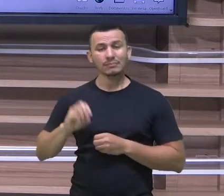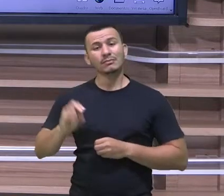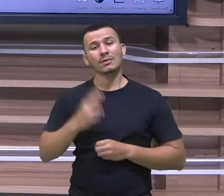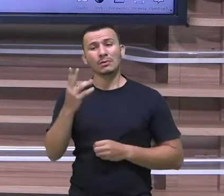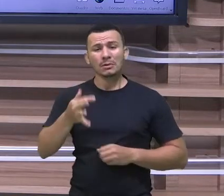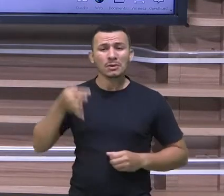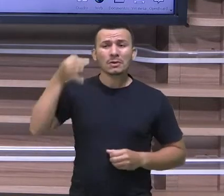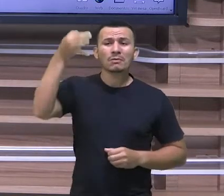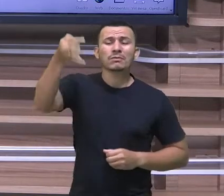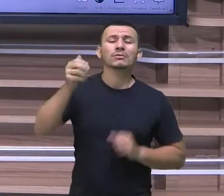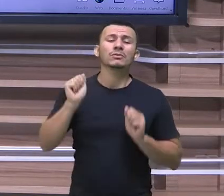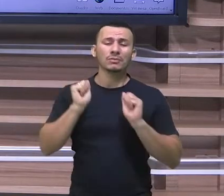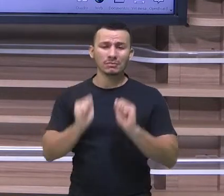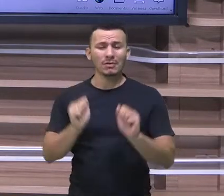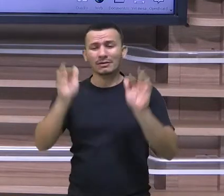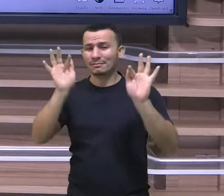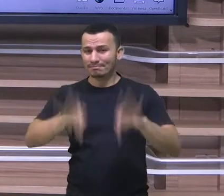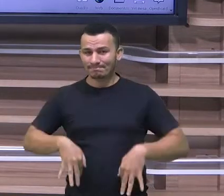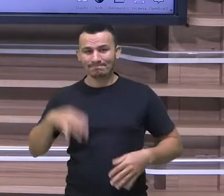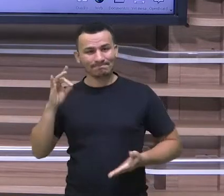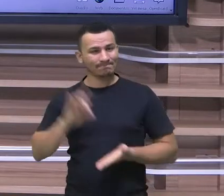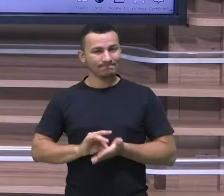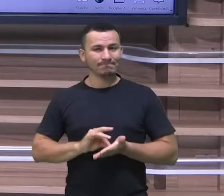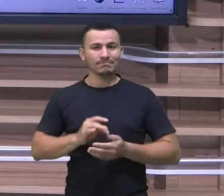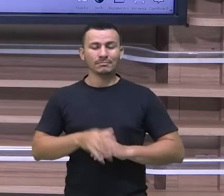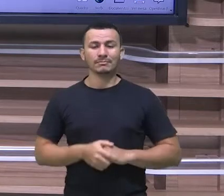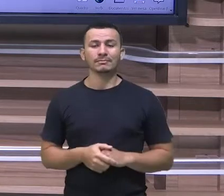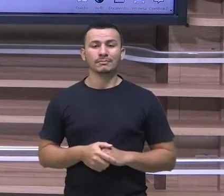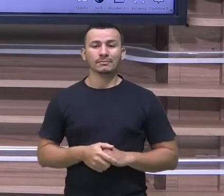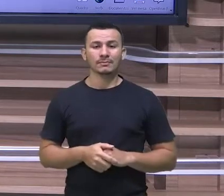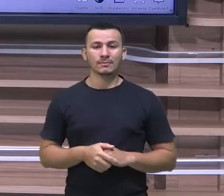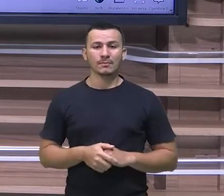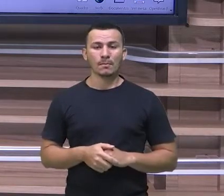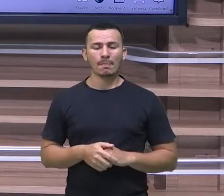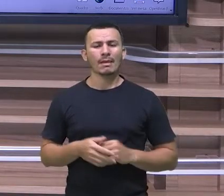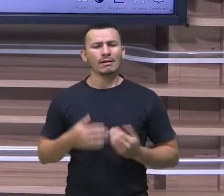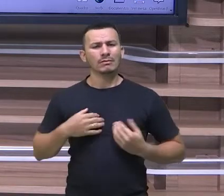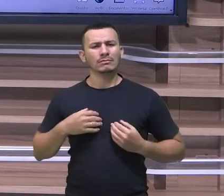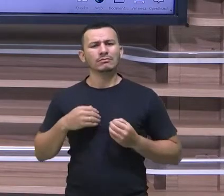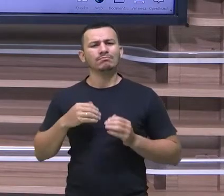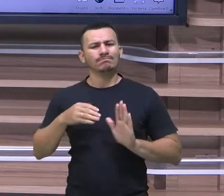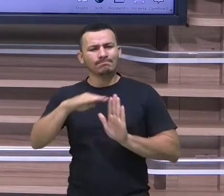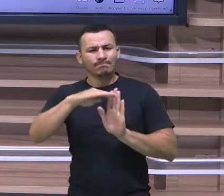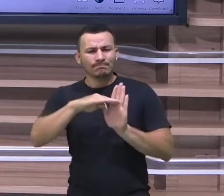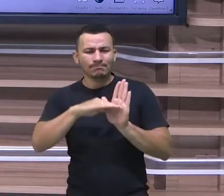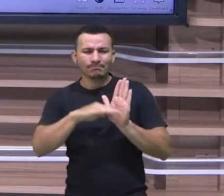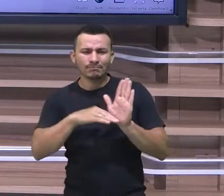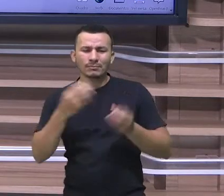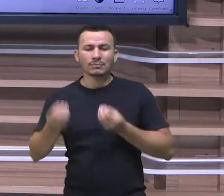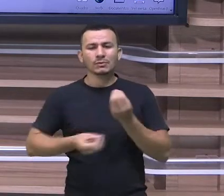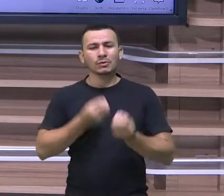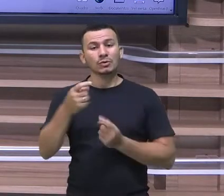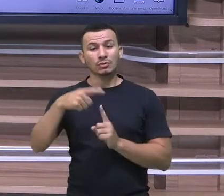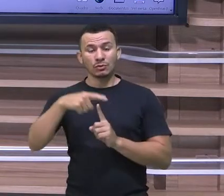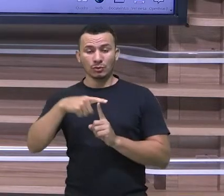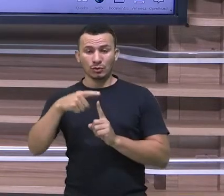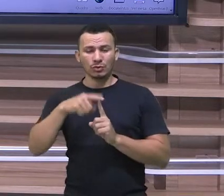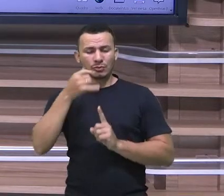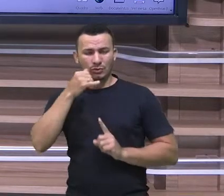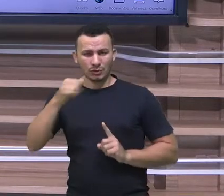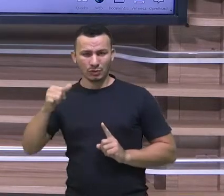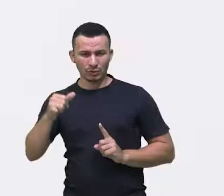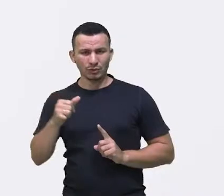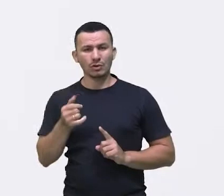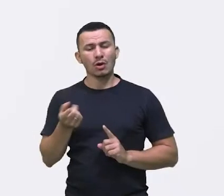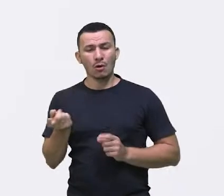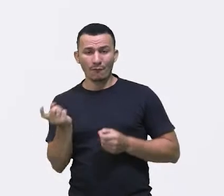no futuro ela possa se esgotar. Tá bom? Mas vamos verificar um pouco a pouco alguns dos exemplos das fontes de energia não renováveis. O